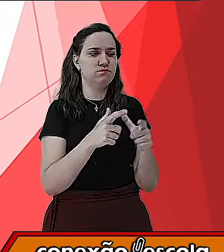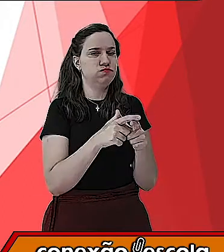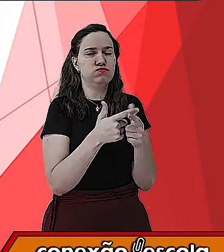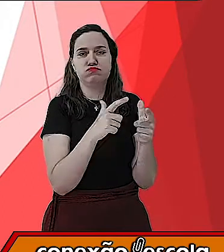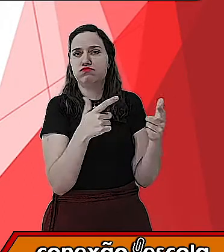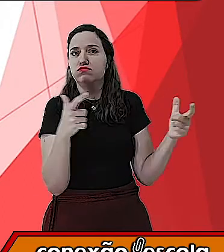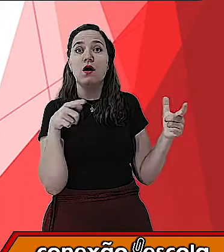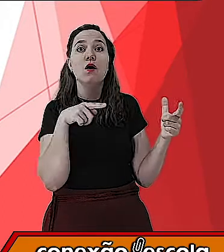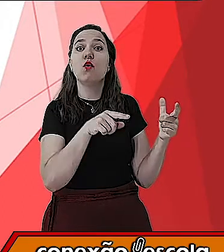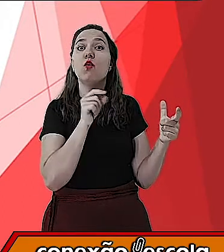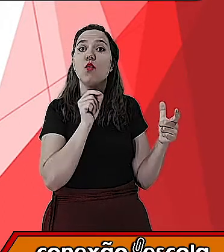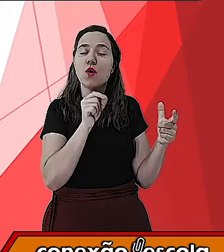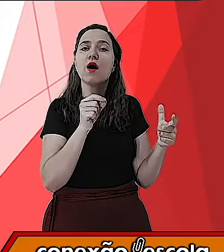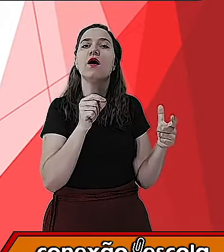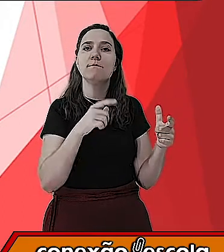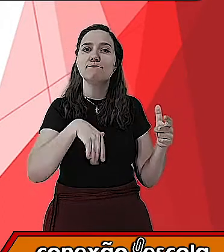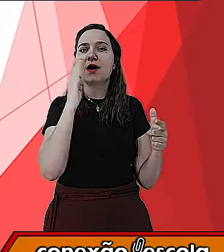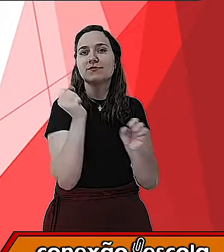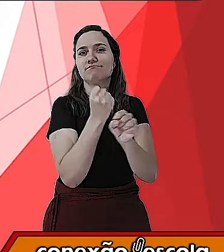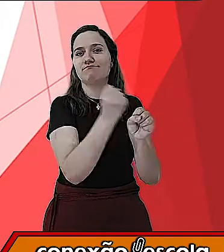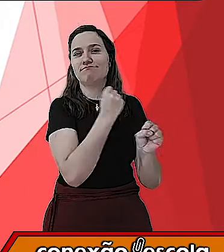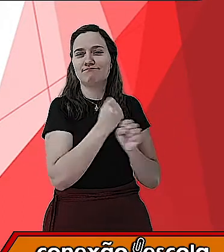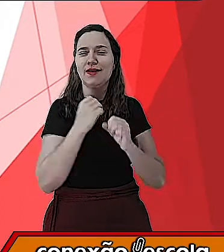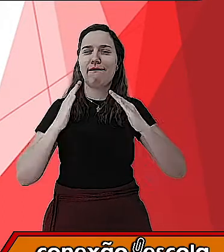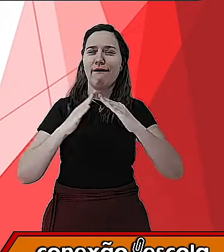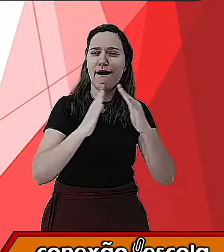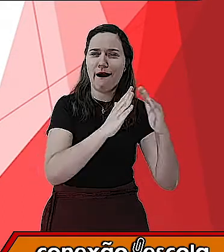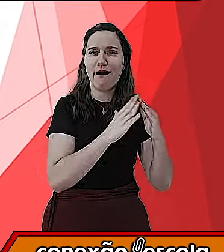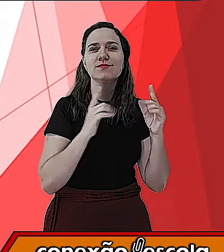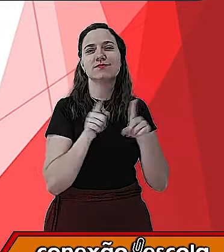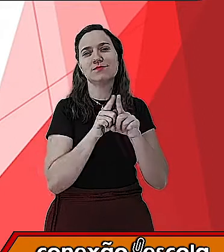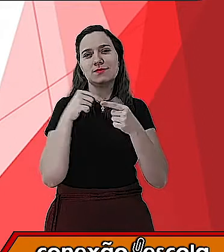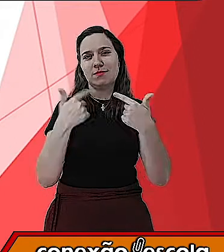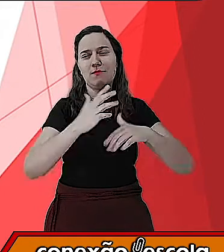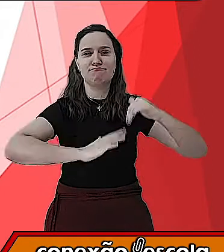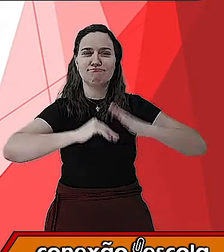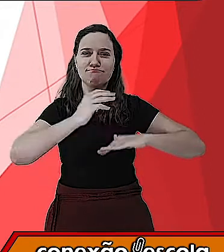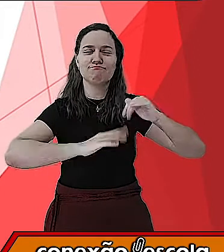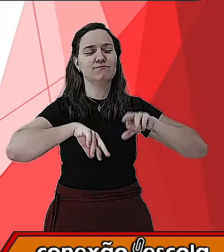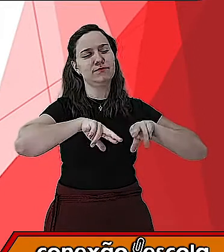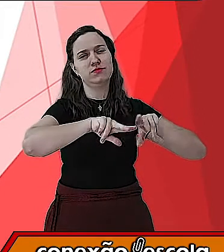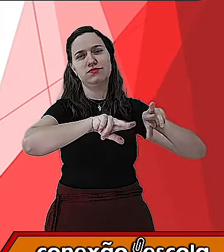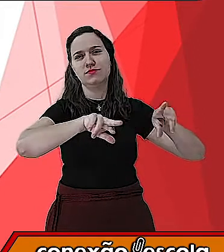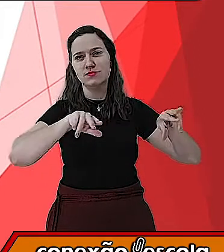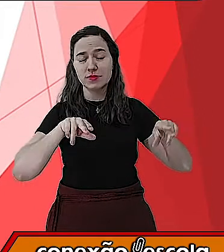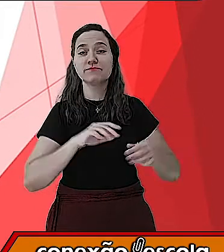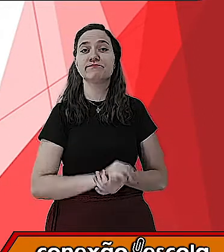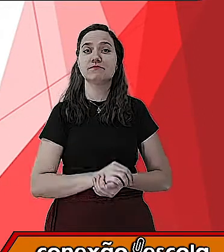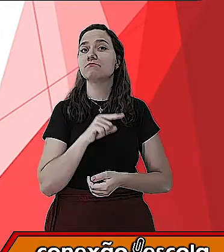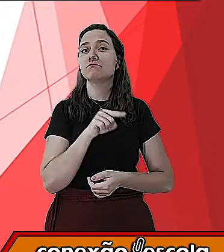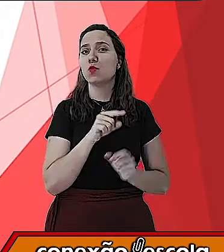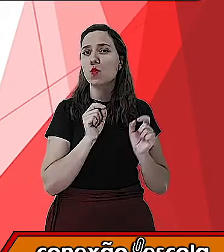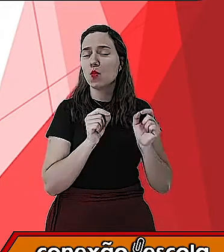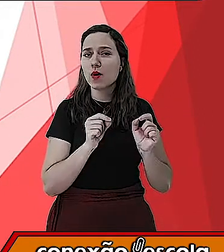crescia também a quantidade de moradias e de serviços oferecidos. Esse processo